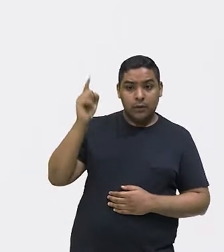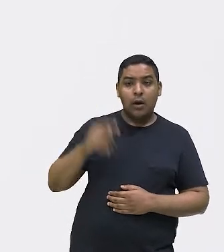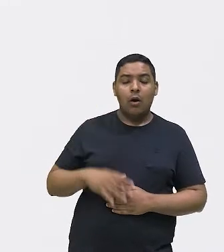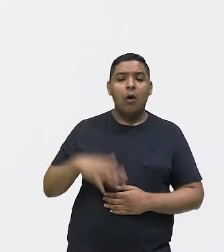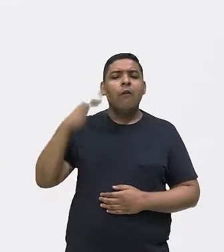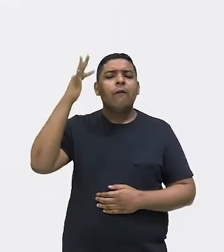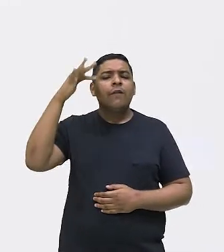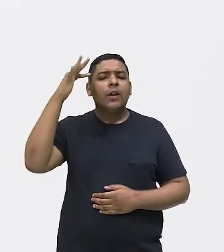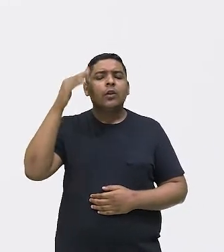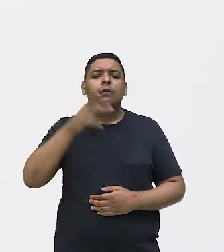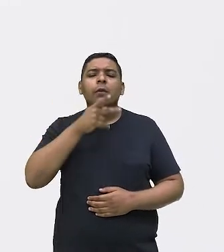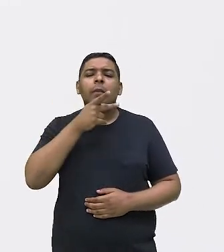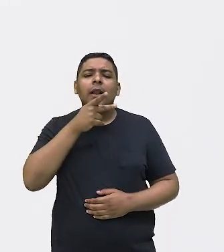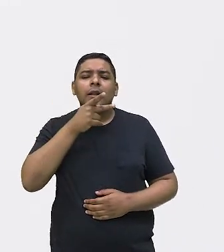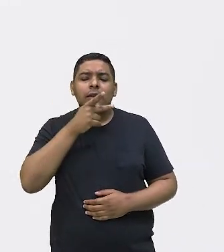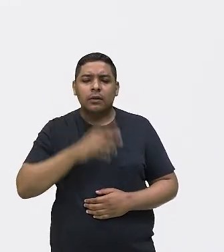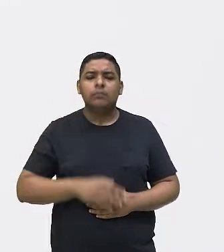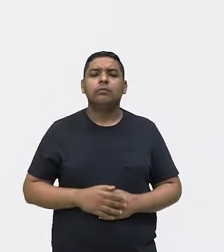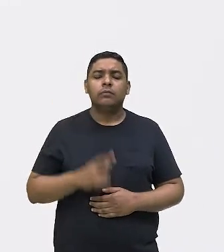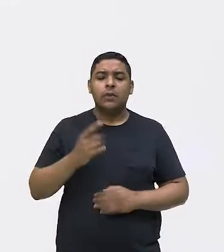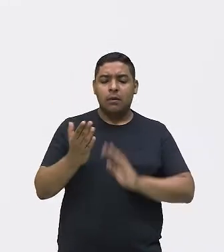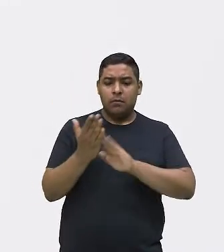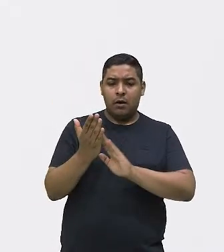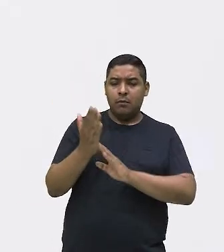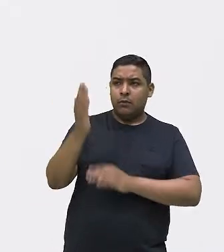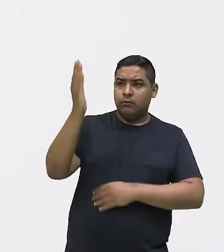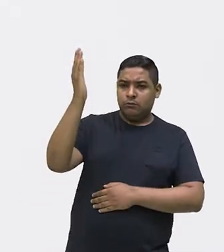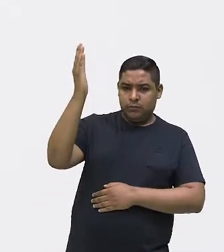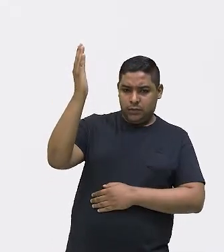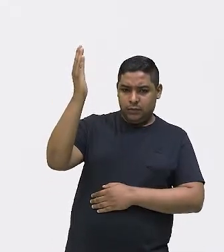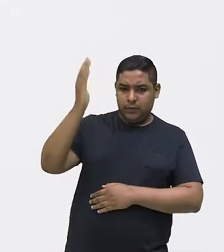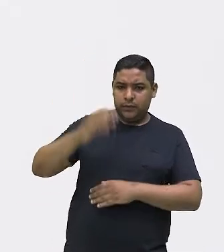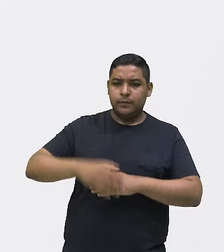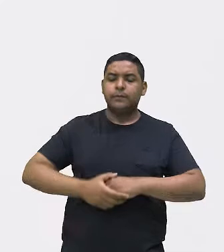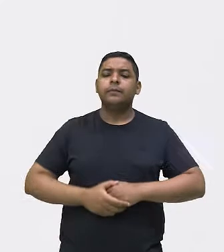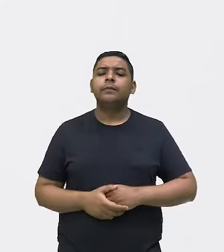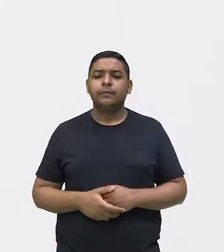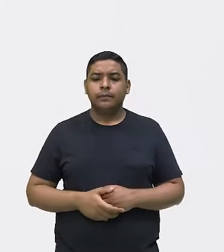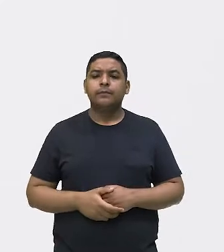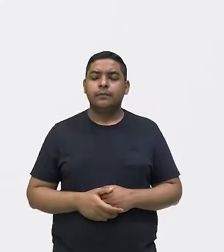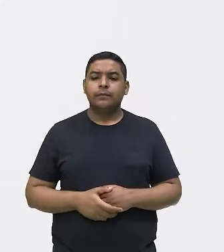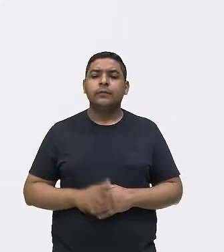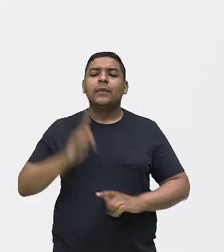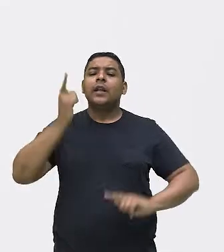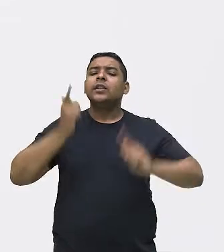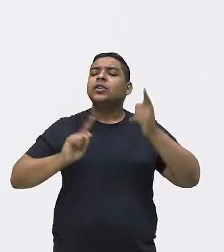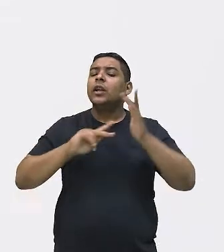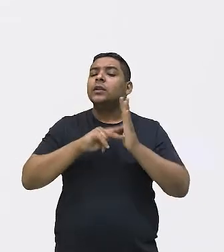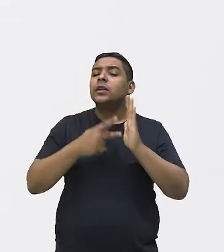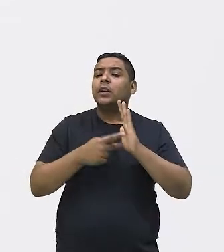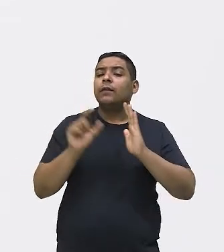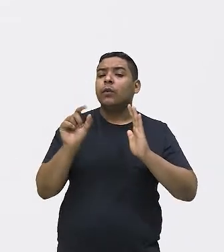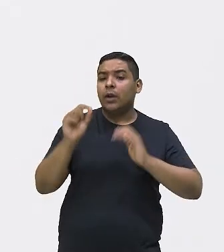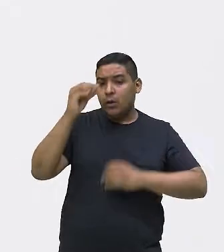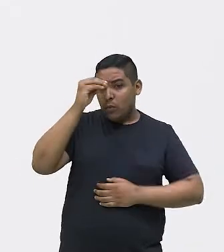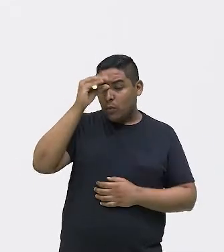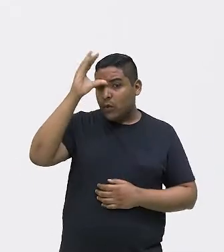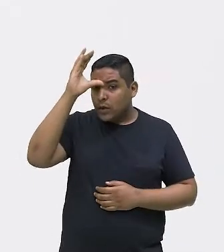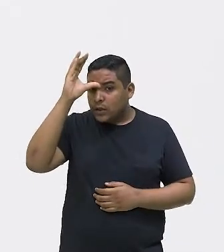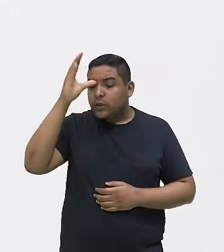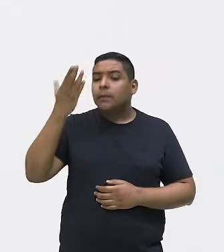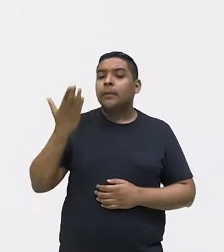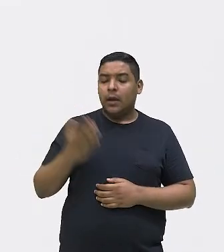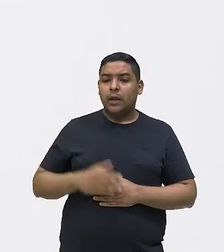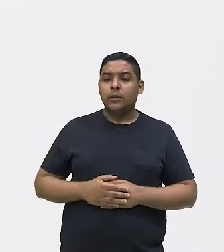é retratado apontando para o alto. Esse gesto significa que o conhecimento se encontra